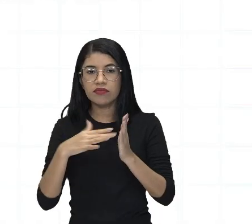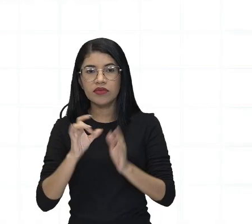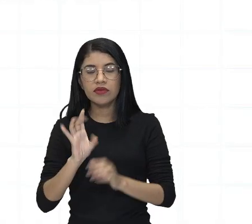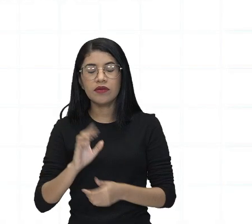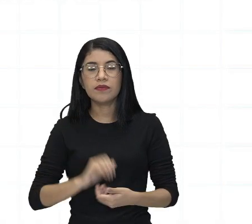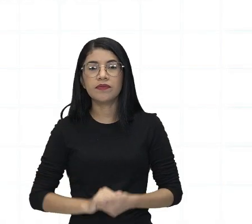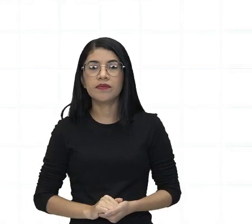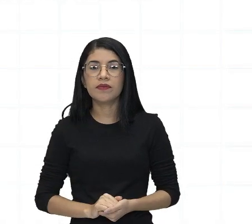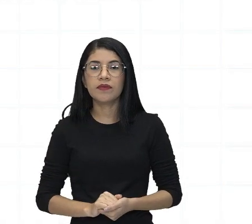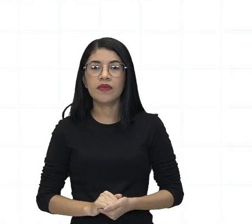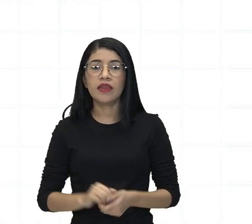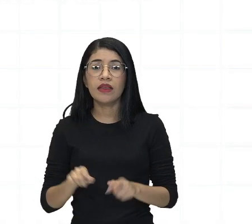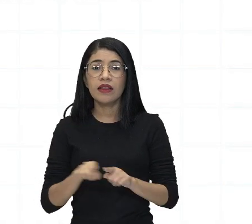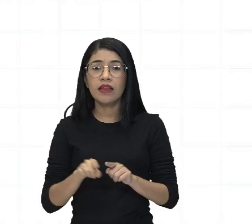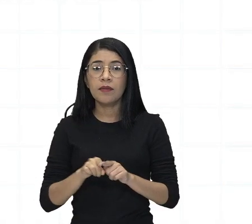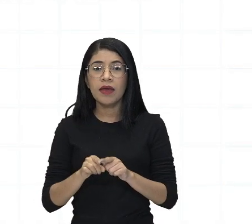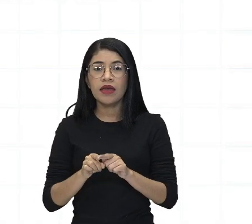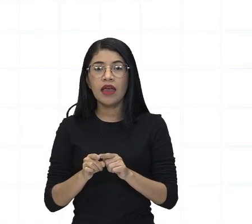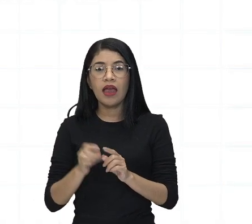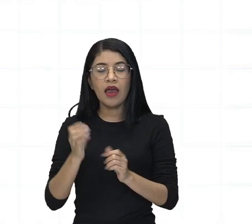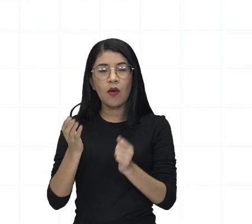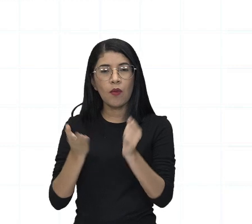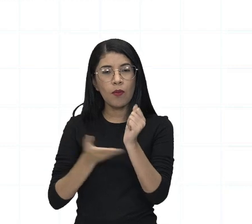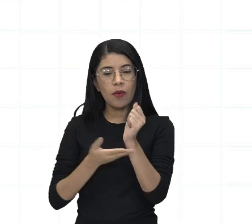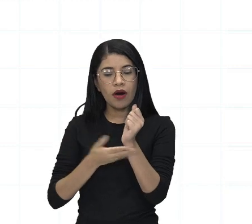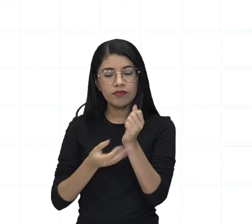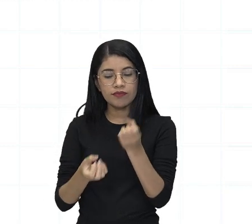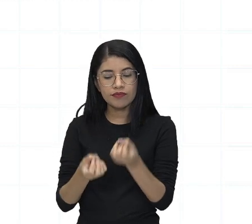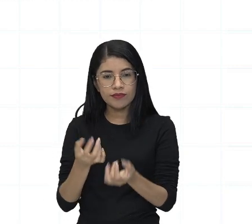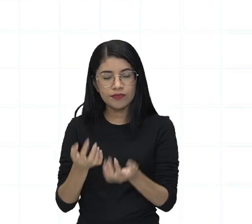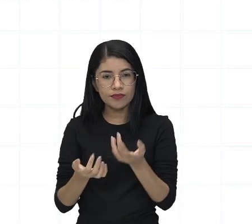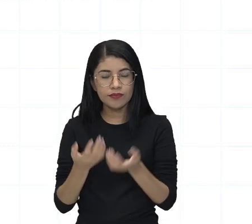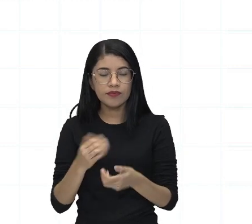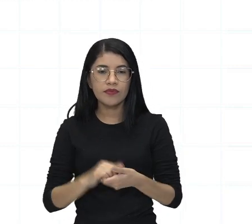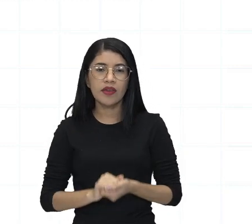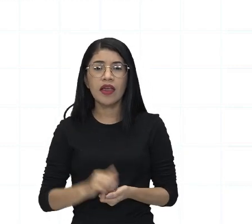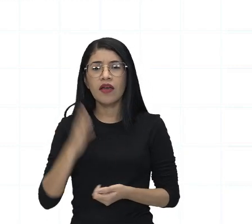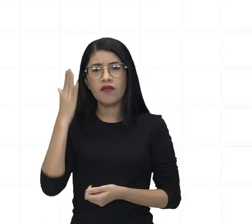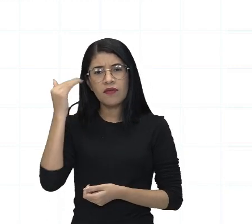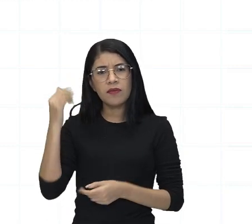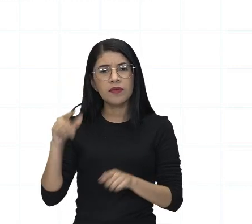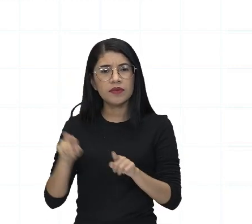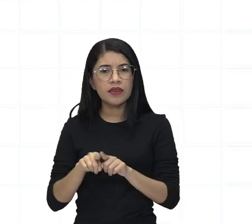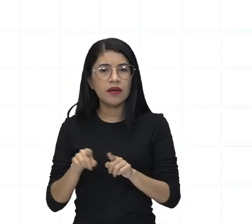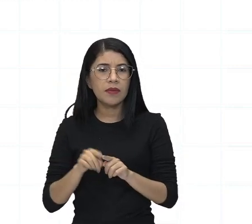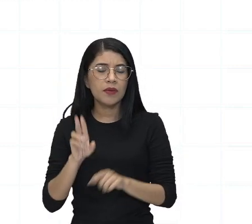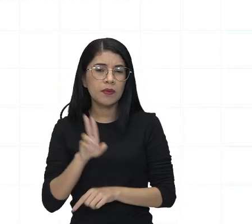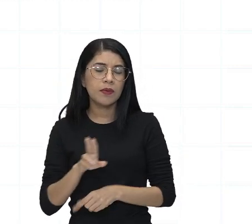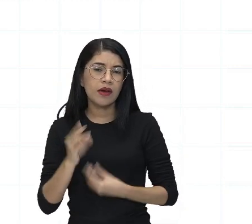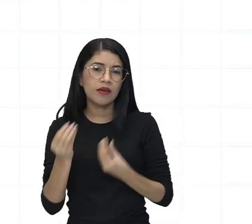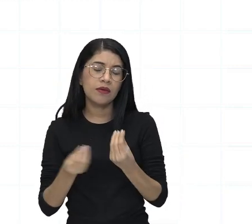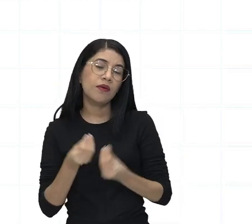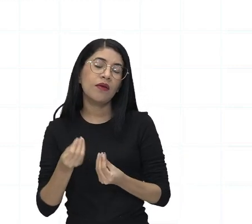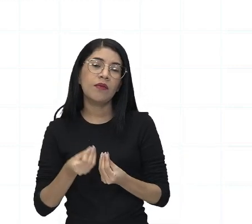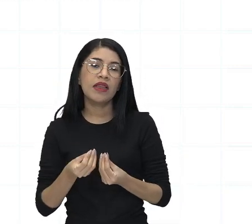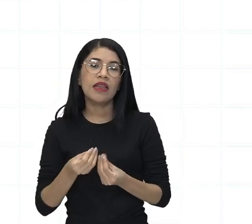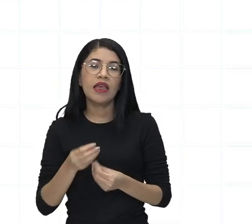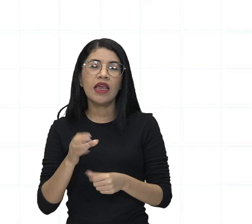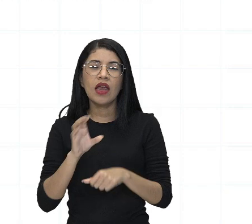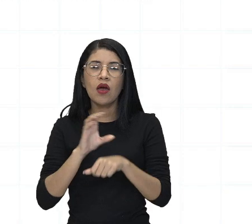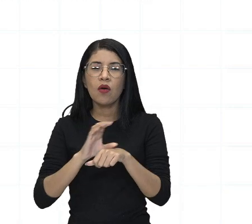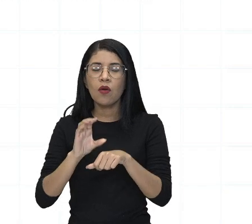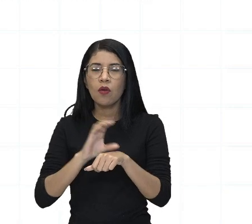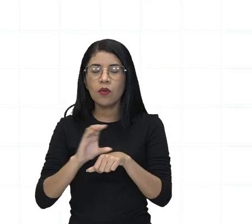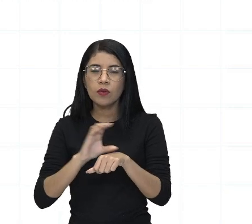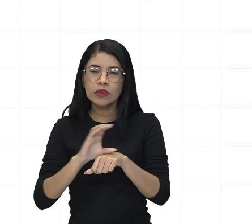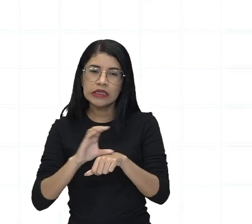técnica também, que é carvão vegetal. É um tipo mais popular. Esta ferramenta faz tons suaves e sutis